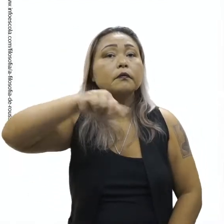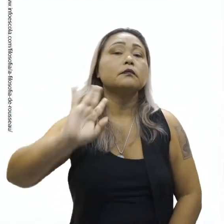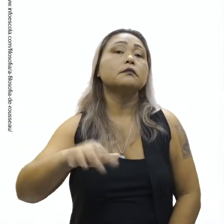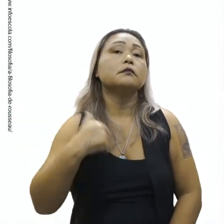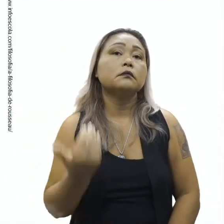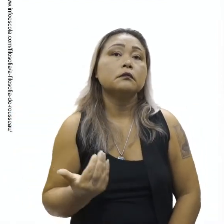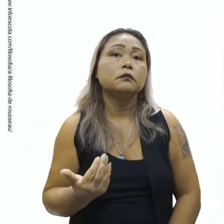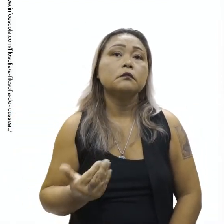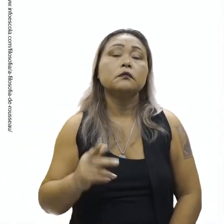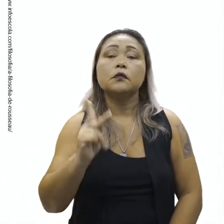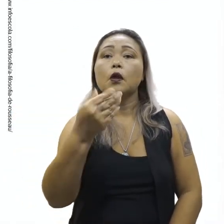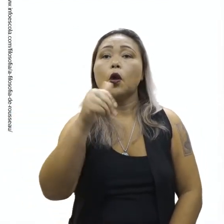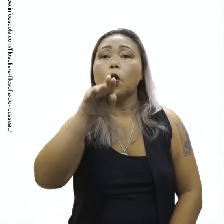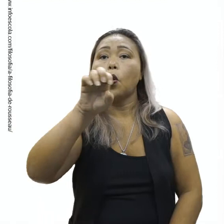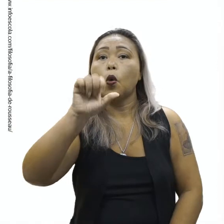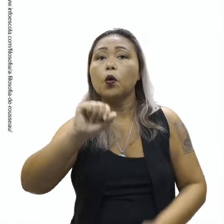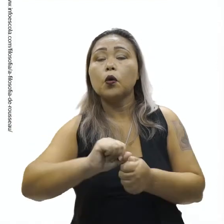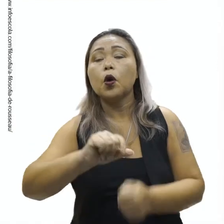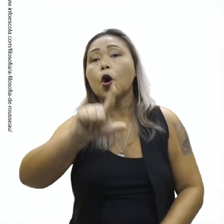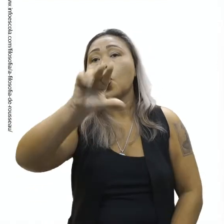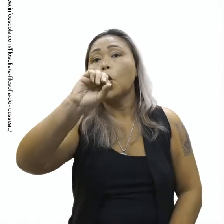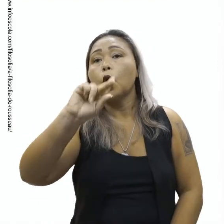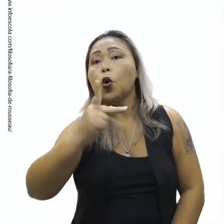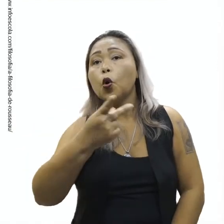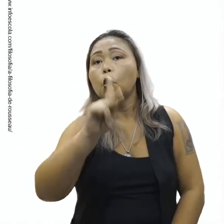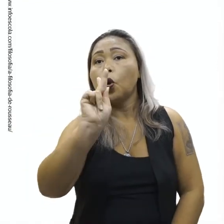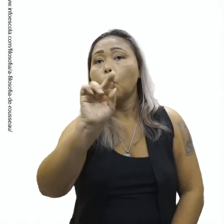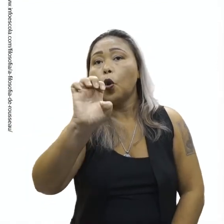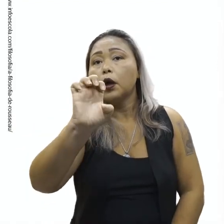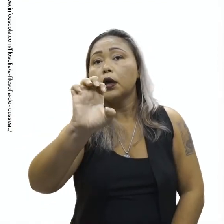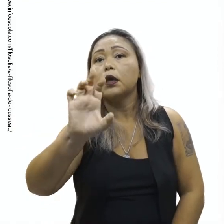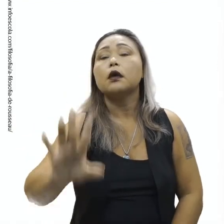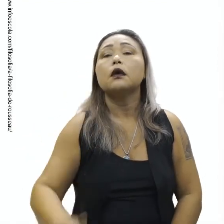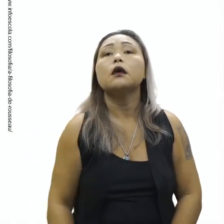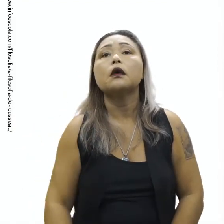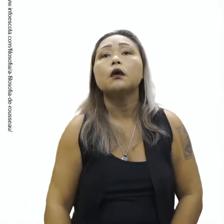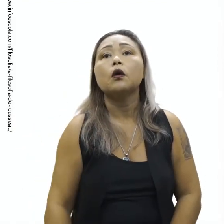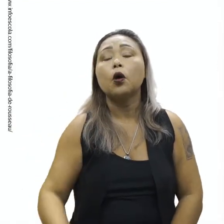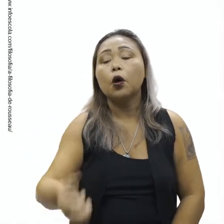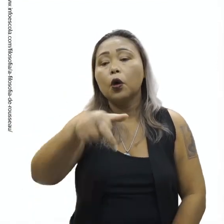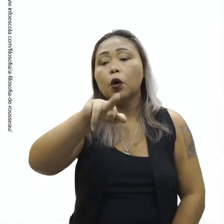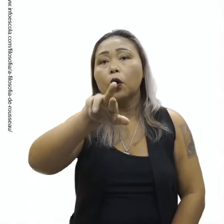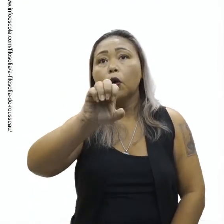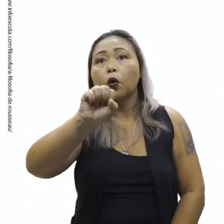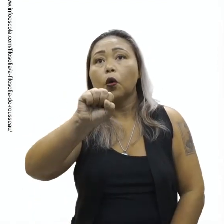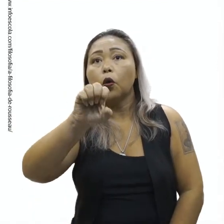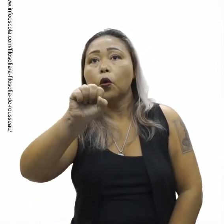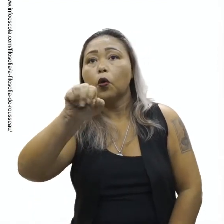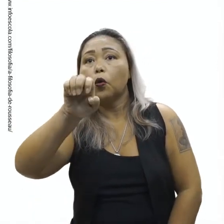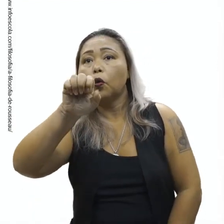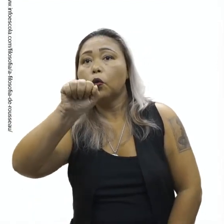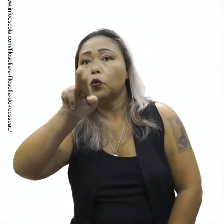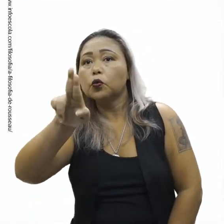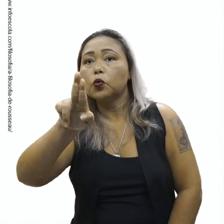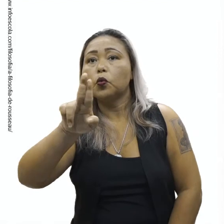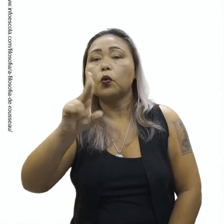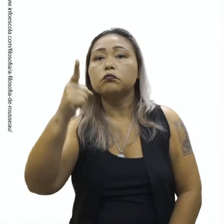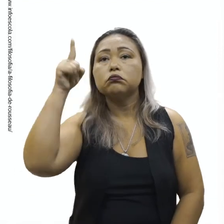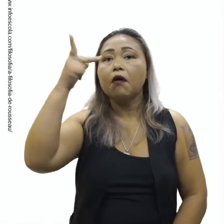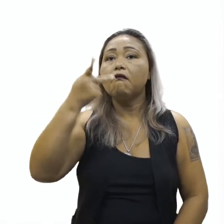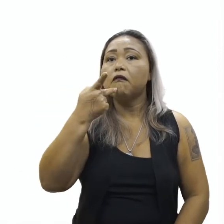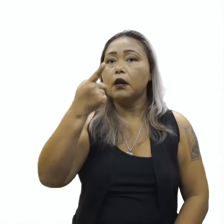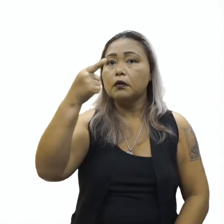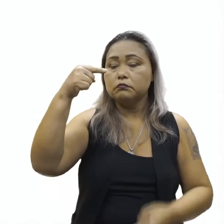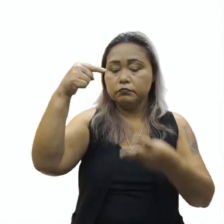Thomas Hobbes, John Locke e o Rousseau. A gente vai falar um pouquinho sobre esses 3 caras aí, tá